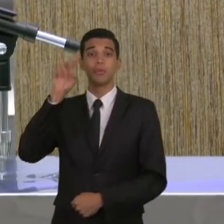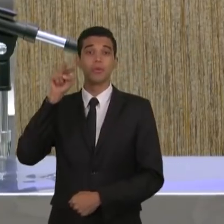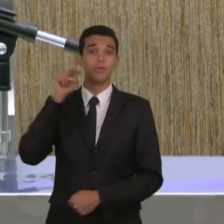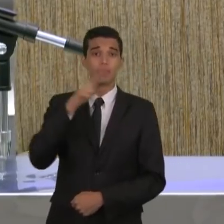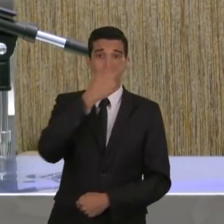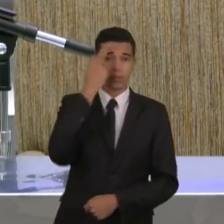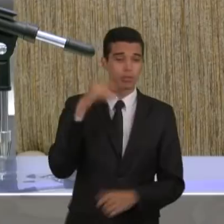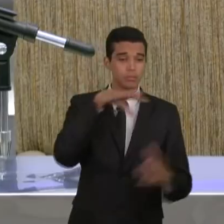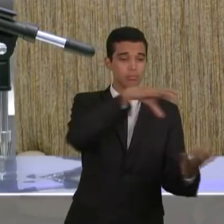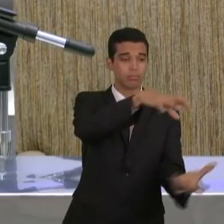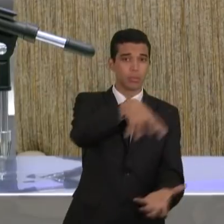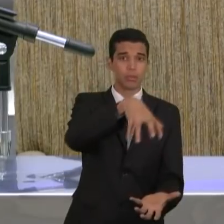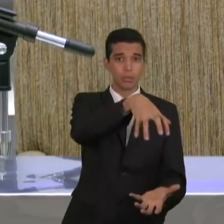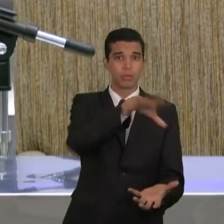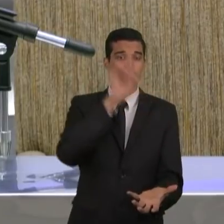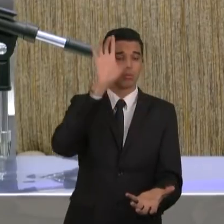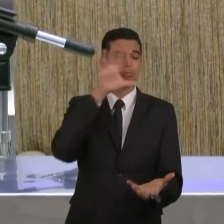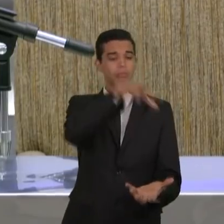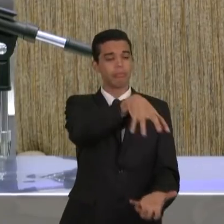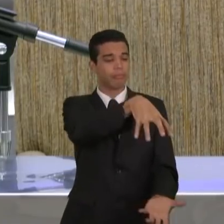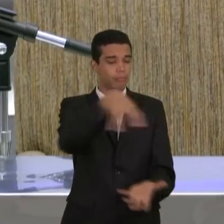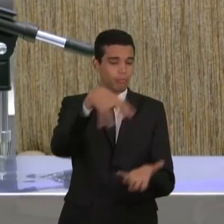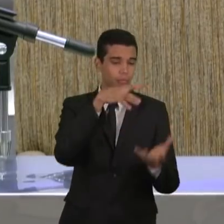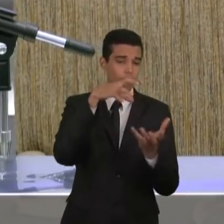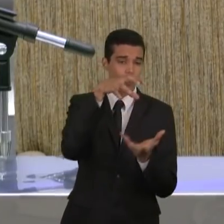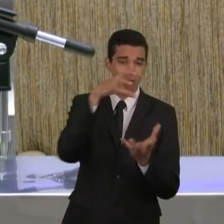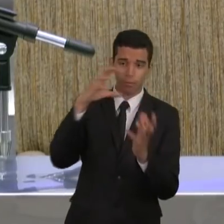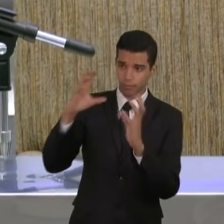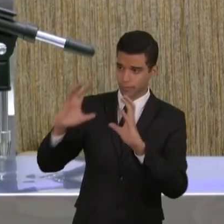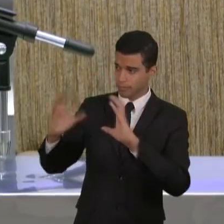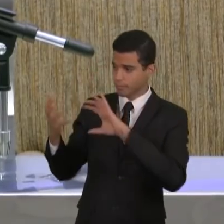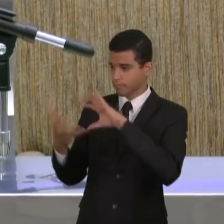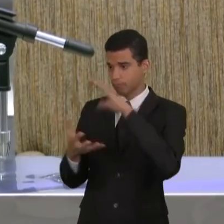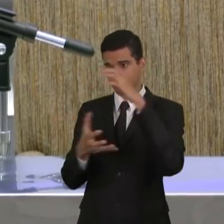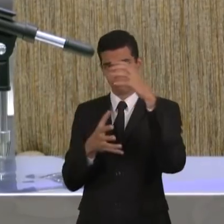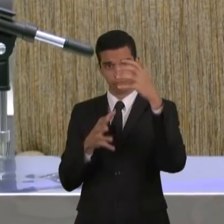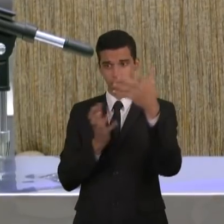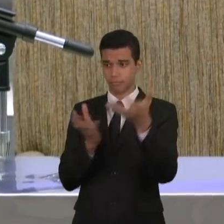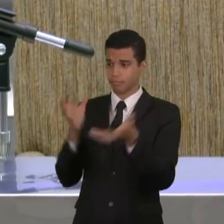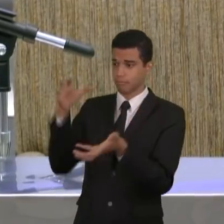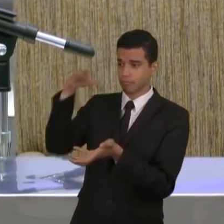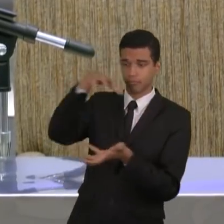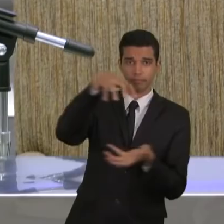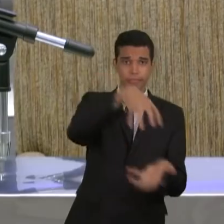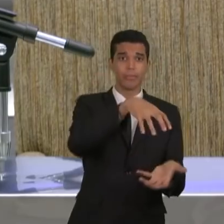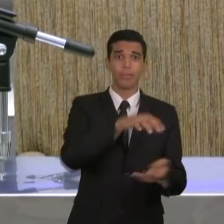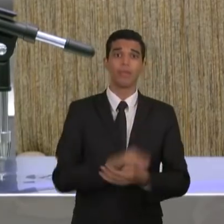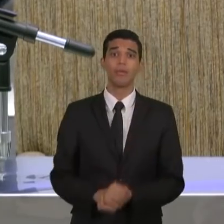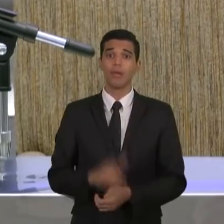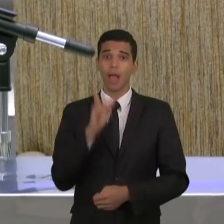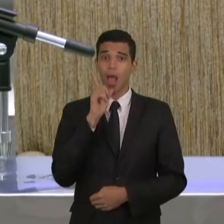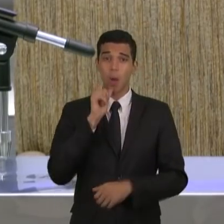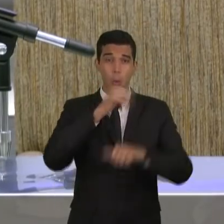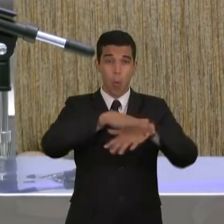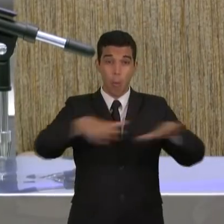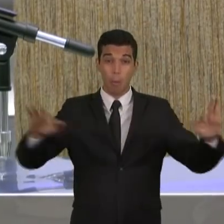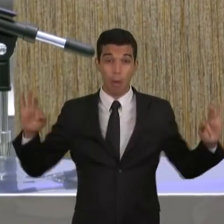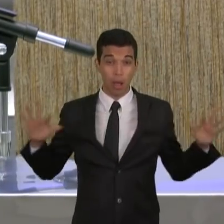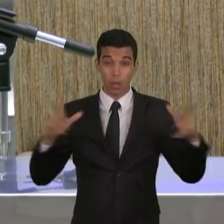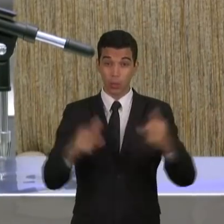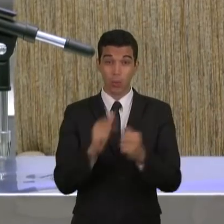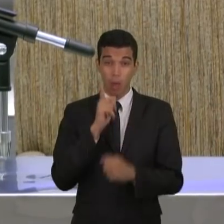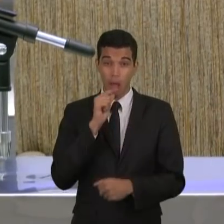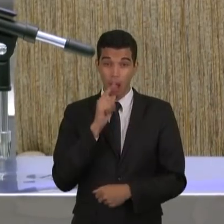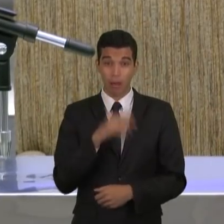ele é o que mede os montes e outeiros em balanças ele é o que põe a todo o mar na Palma de sua mão ele é o senhor